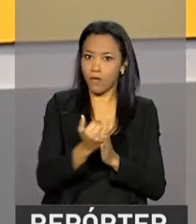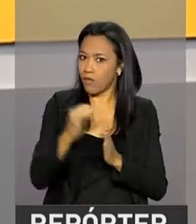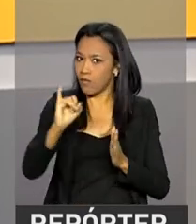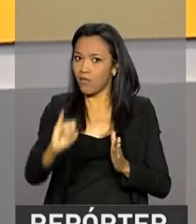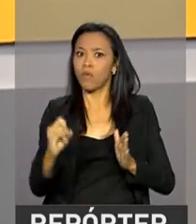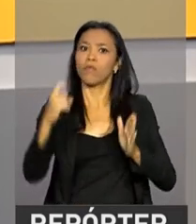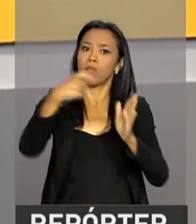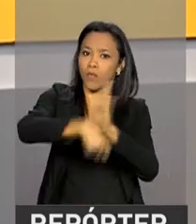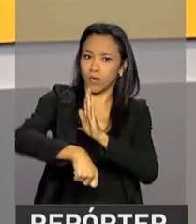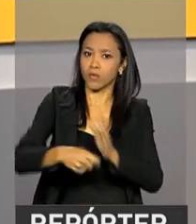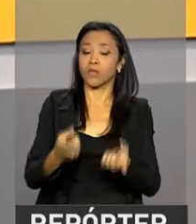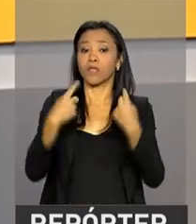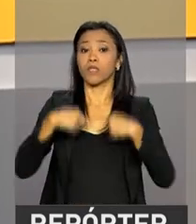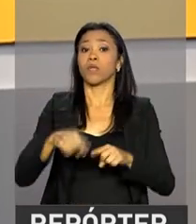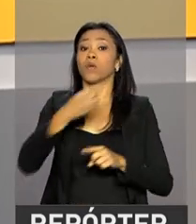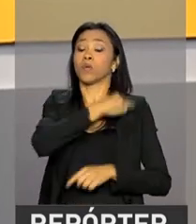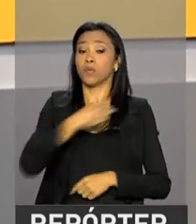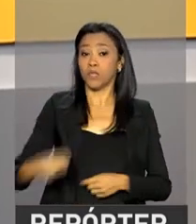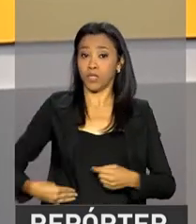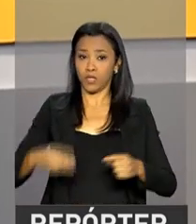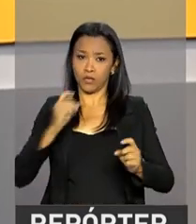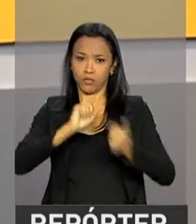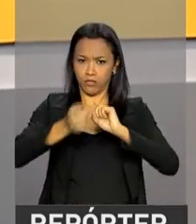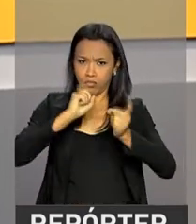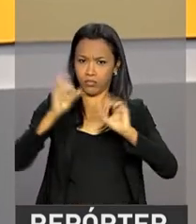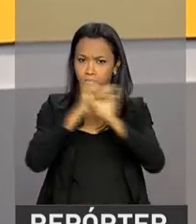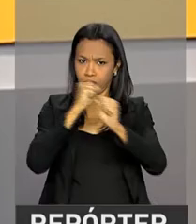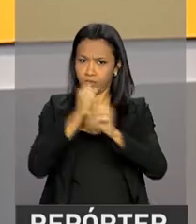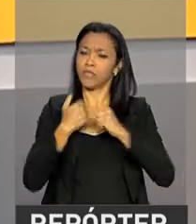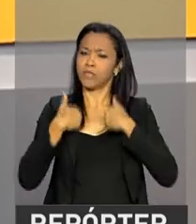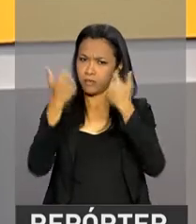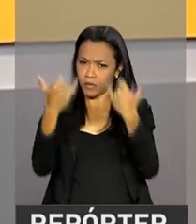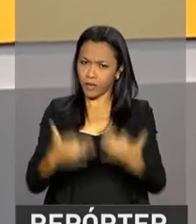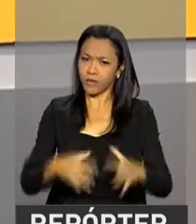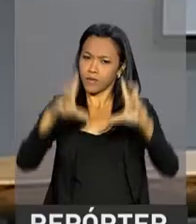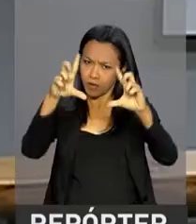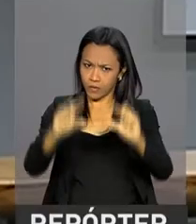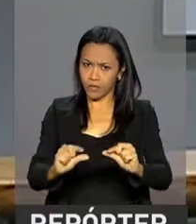do Planejamento, Diogo Oliveira, falou sobre essa redução da receita.